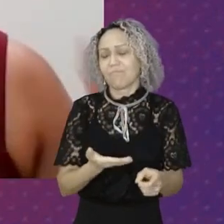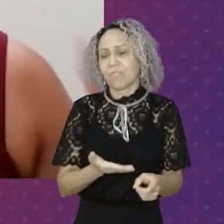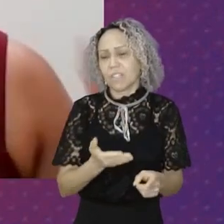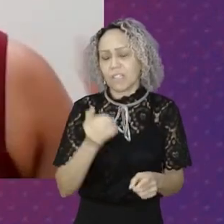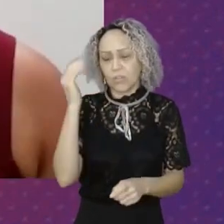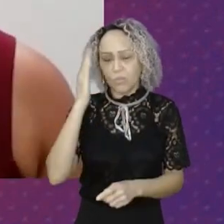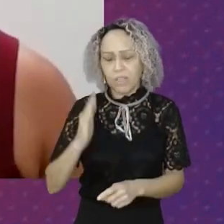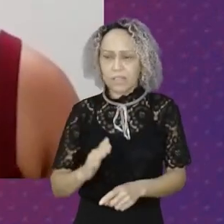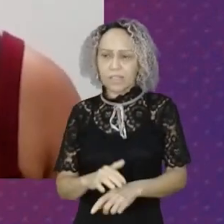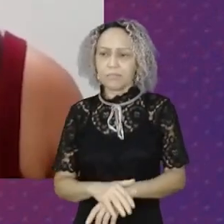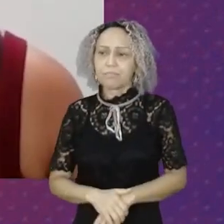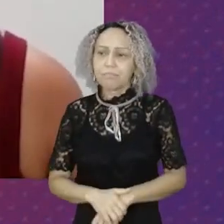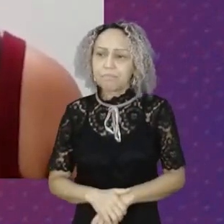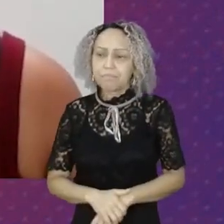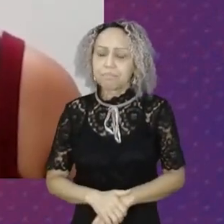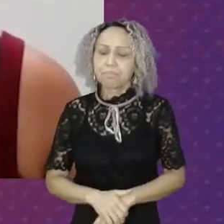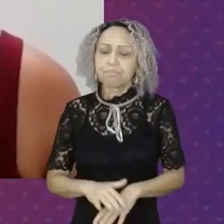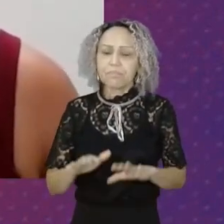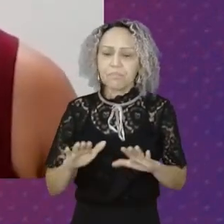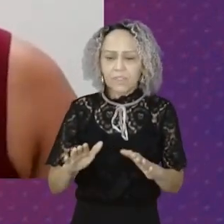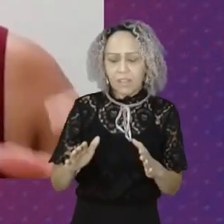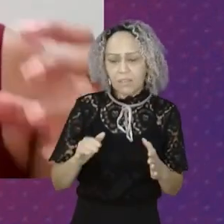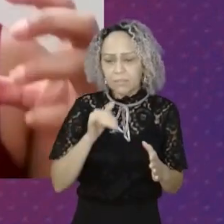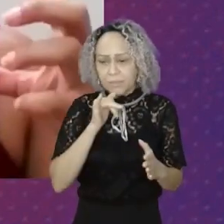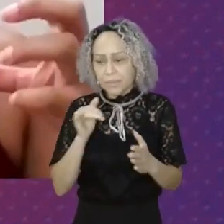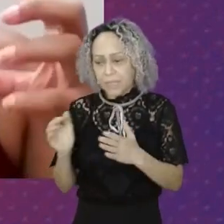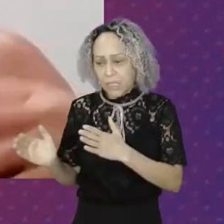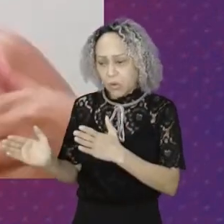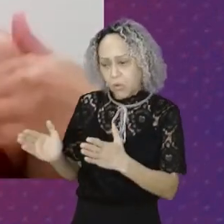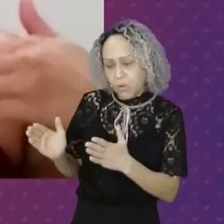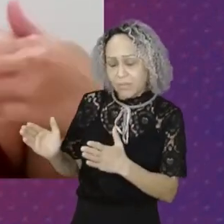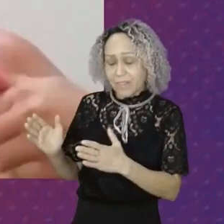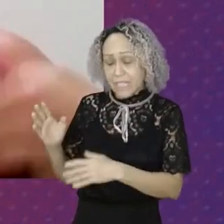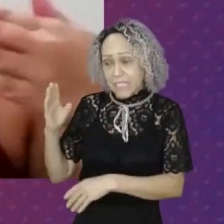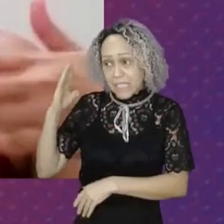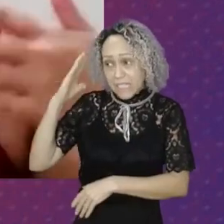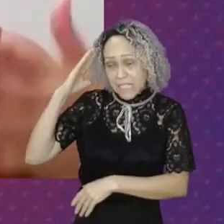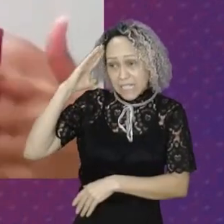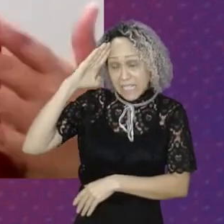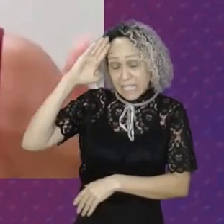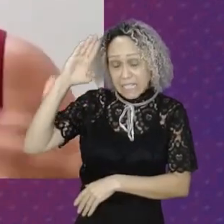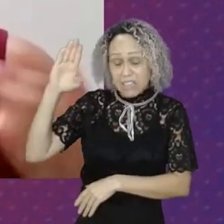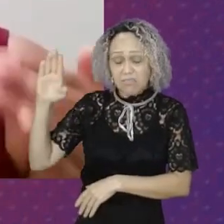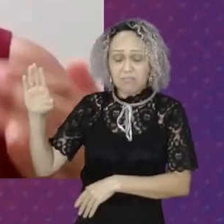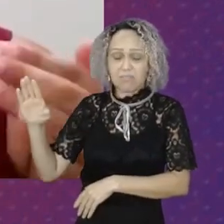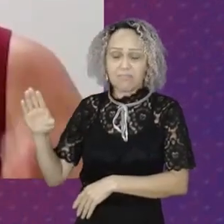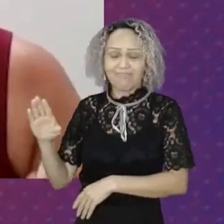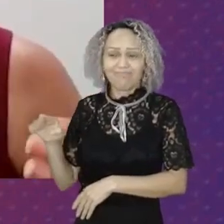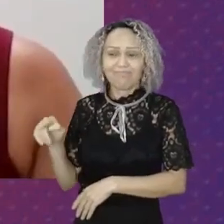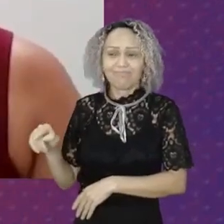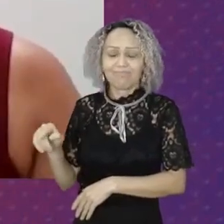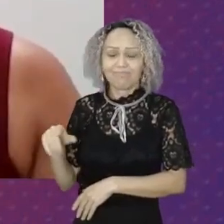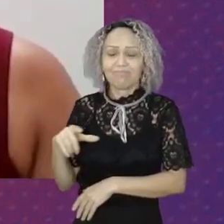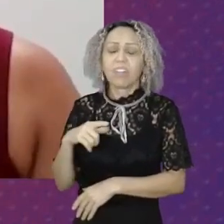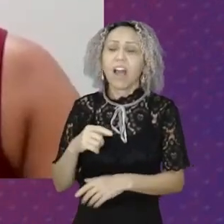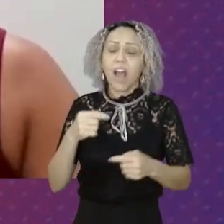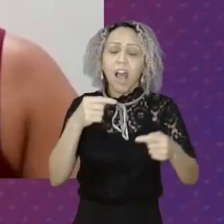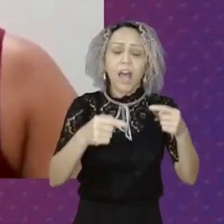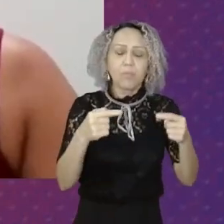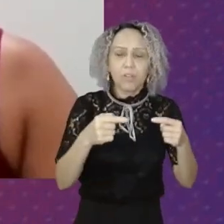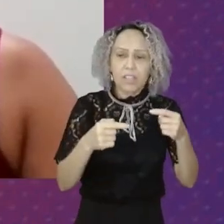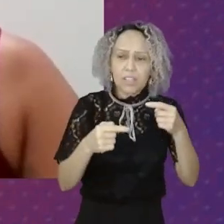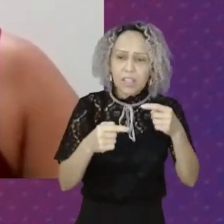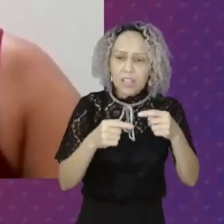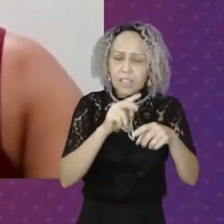Dilma, em especial agora durante o governo genocida, houve um desmantelamento das políticas de